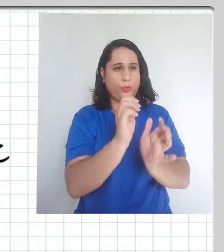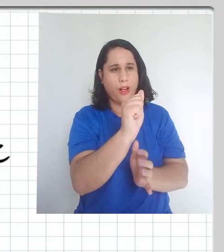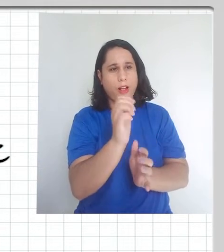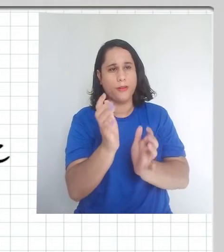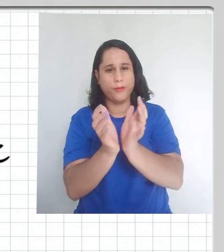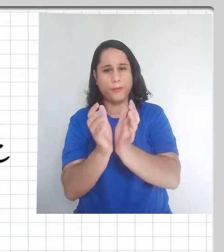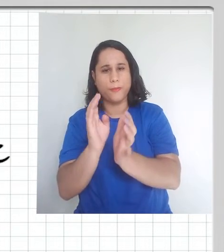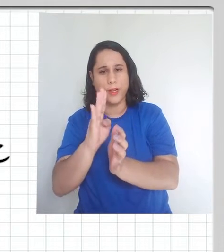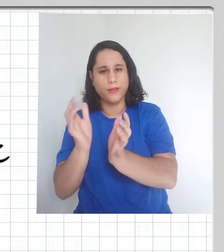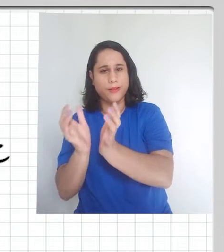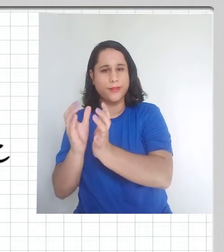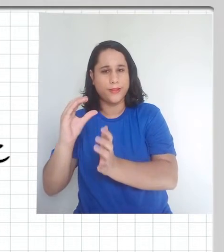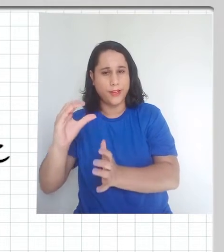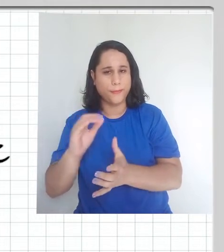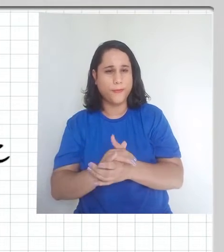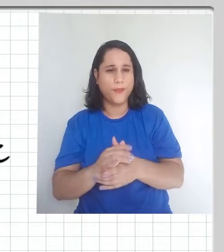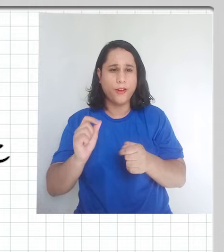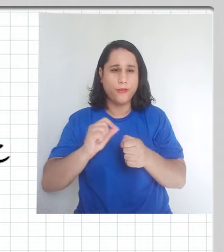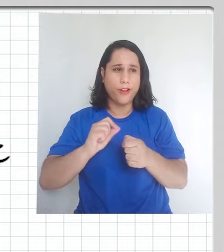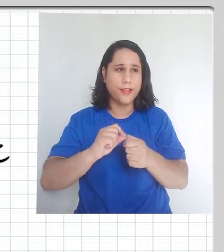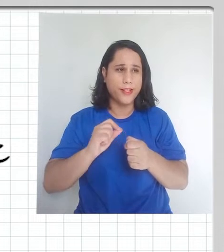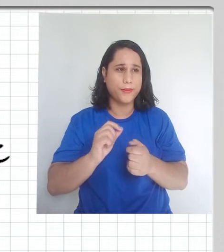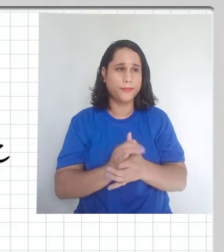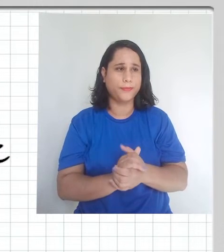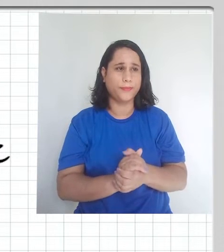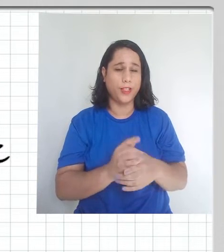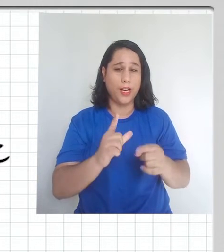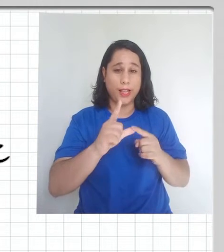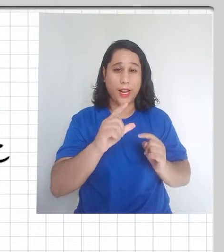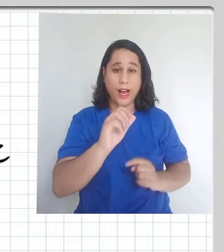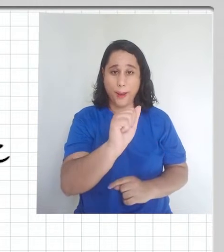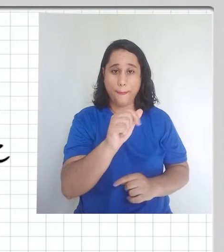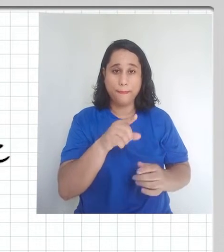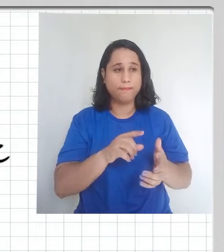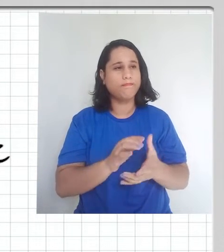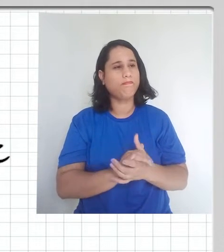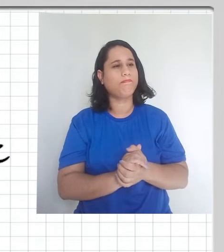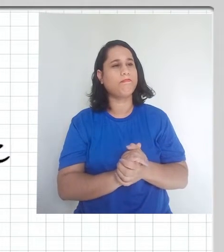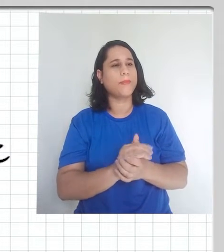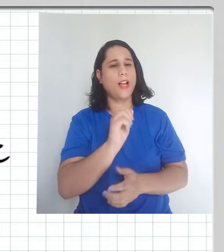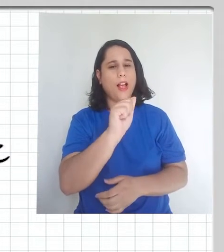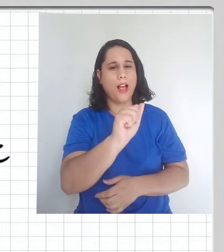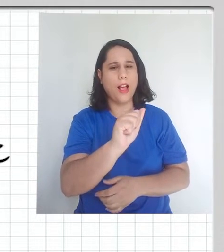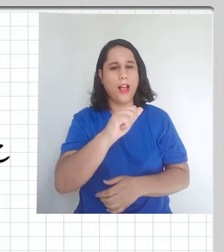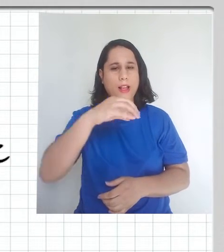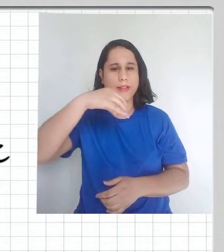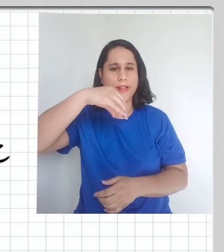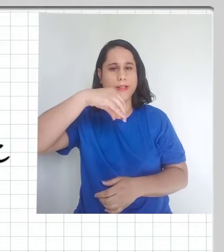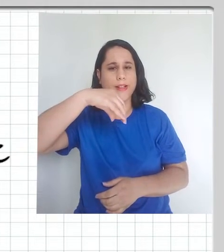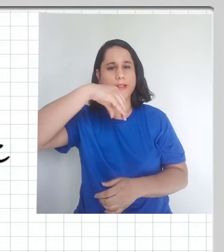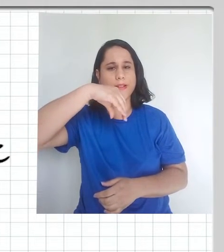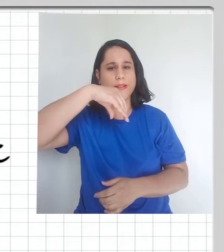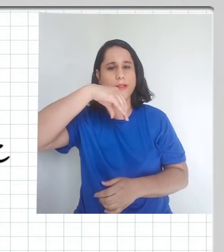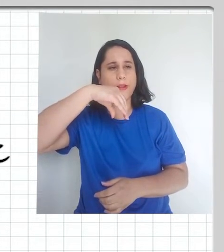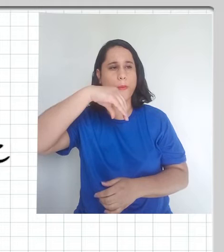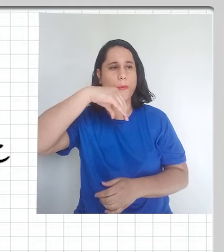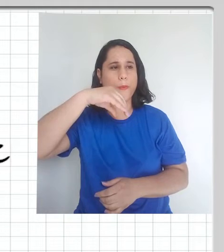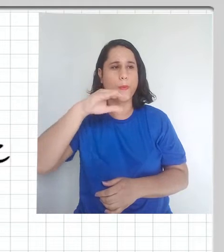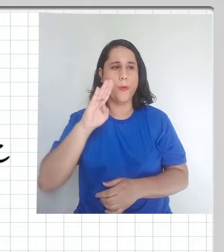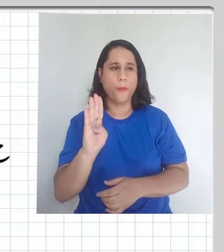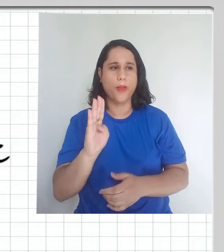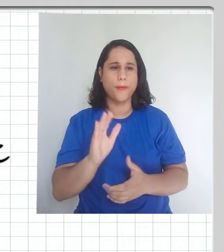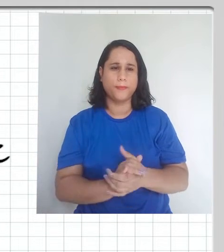e C, vamos fazer A na letra A, o A intersecção com B. Quando eu falo